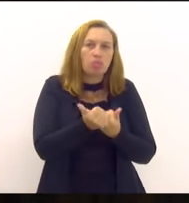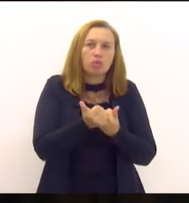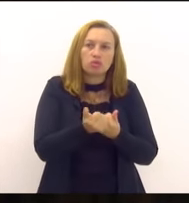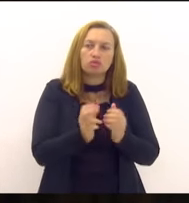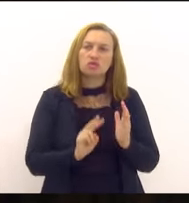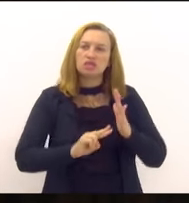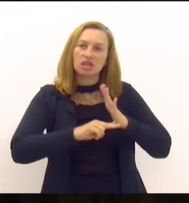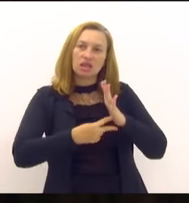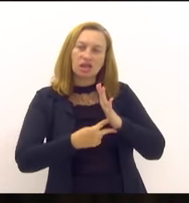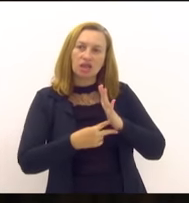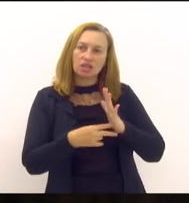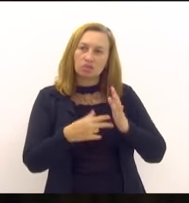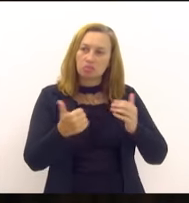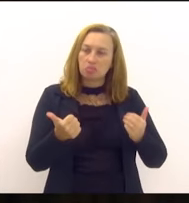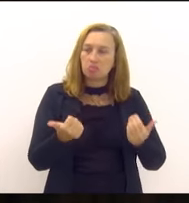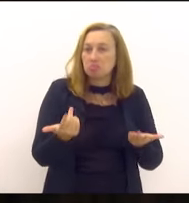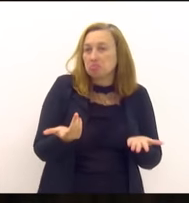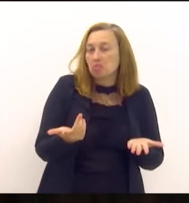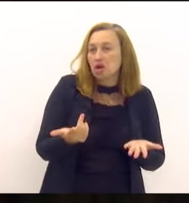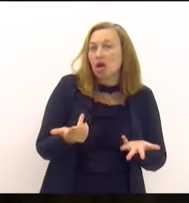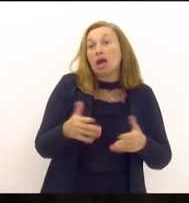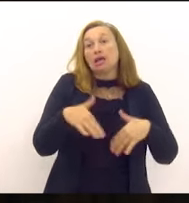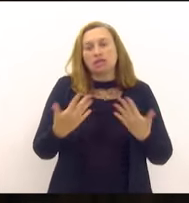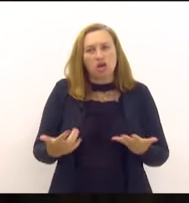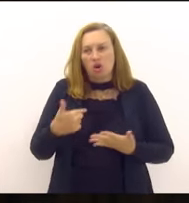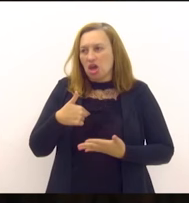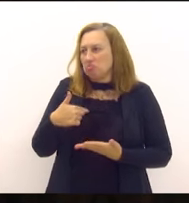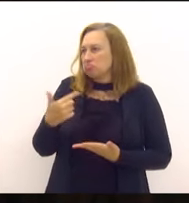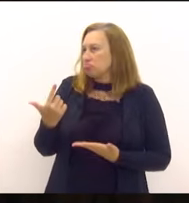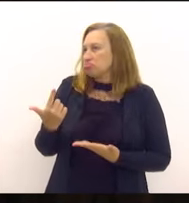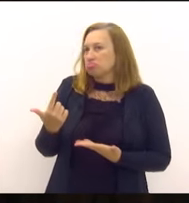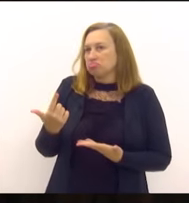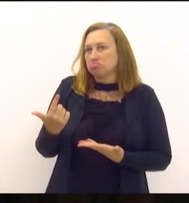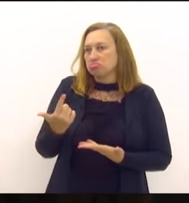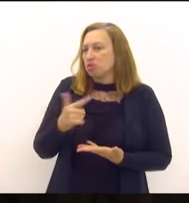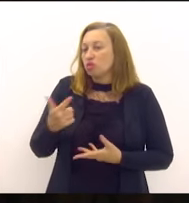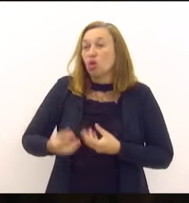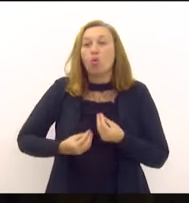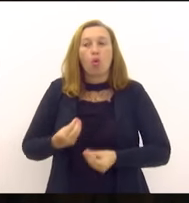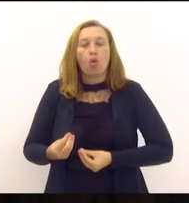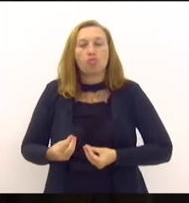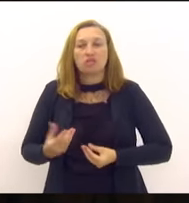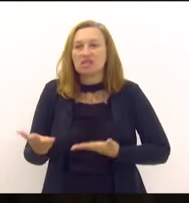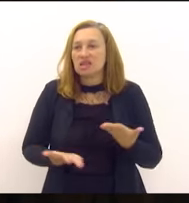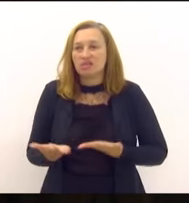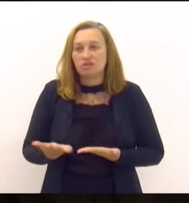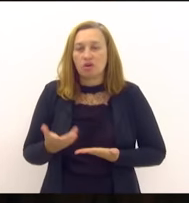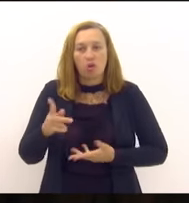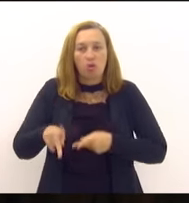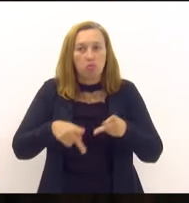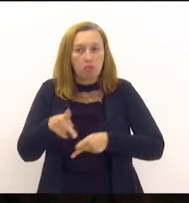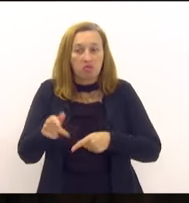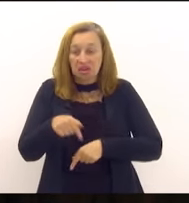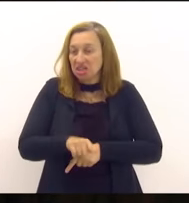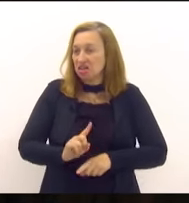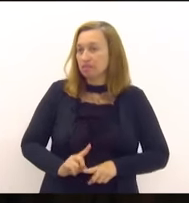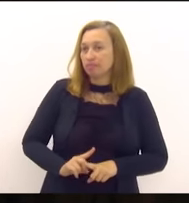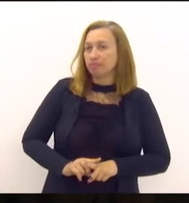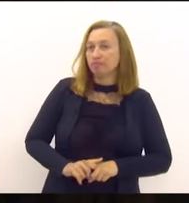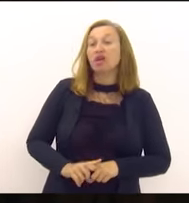protege, eu tenho certeza que eu acho que nem eu sirvo para estar aqui como deputado estadual. Então, assim, fico feliz e aqui